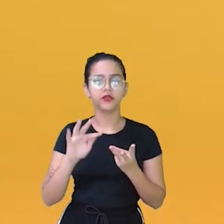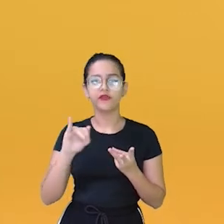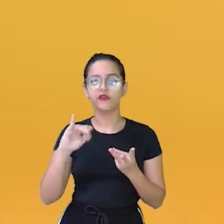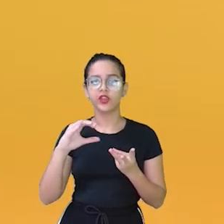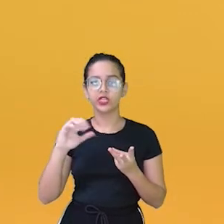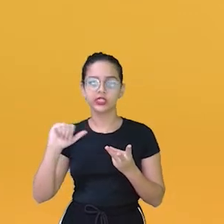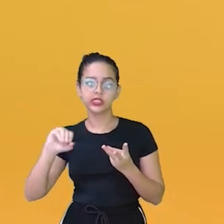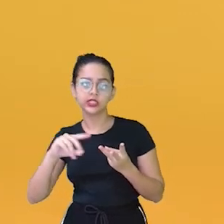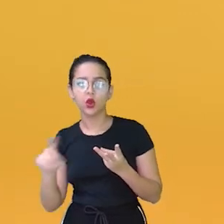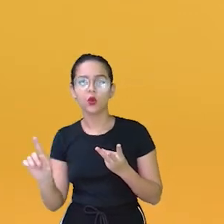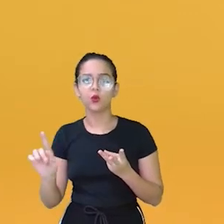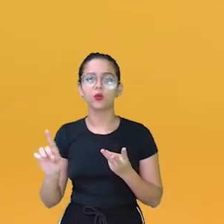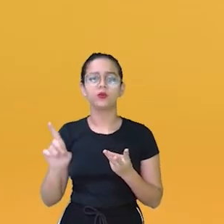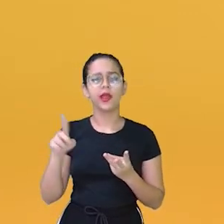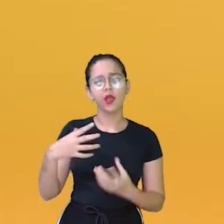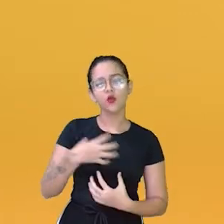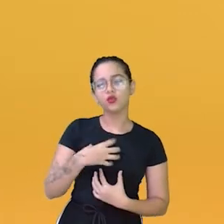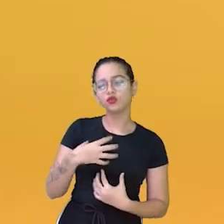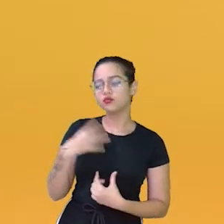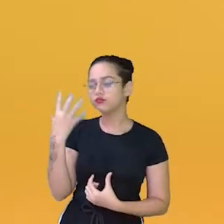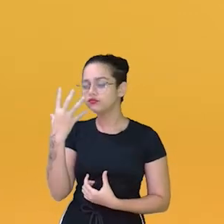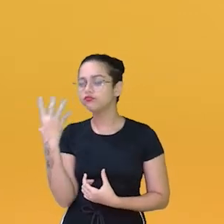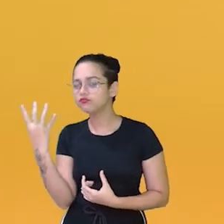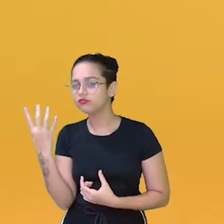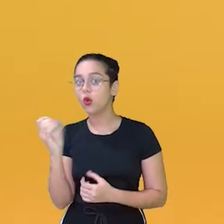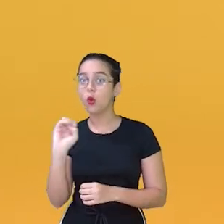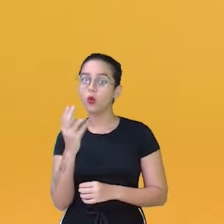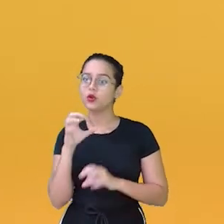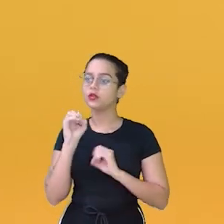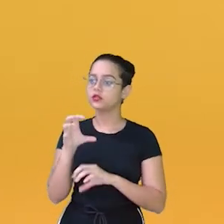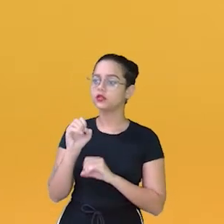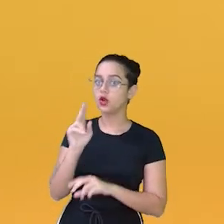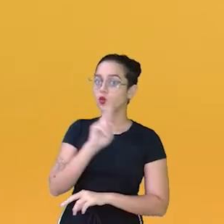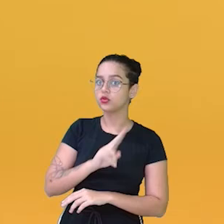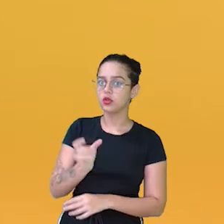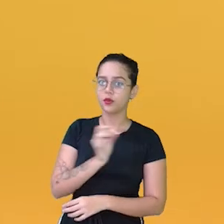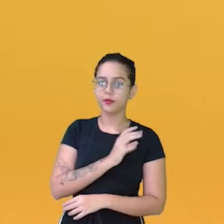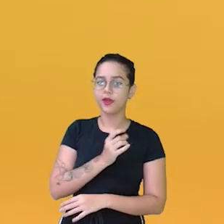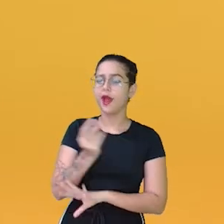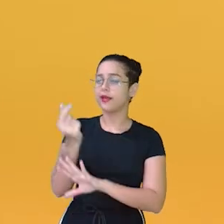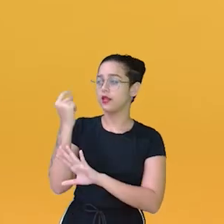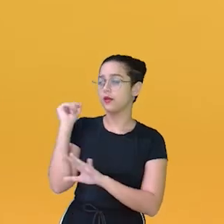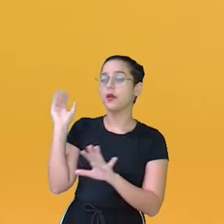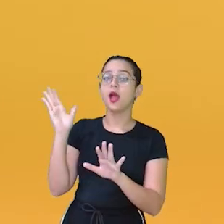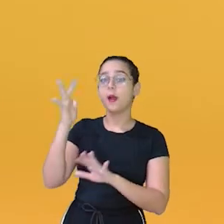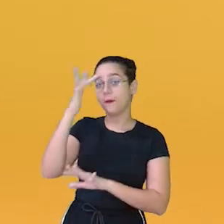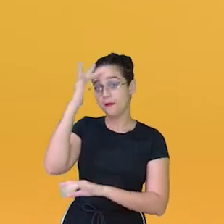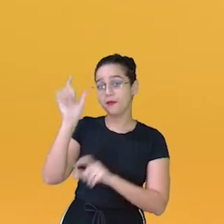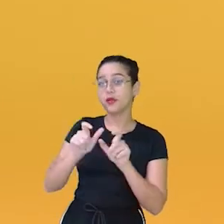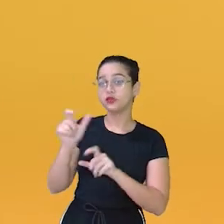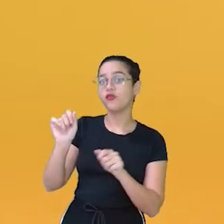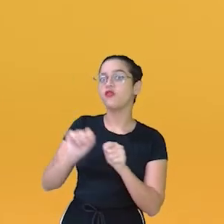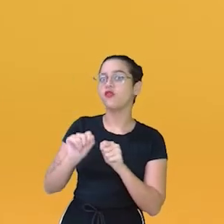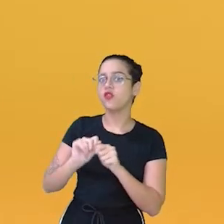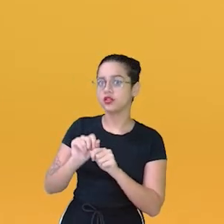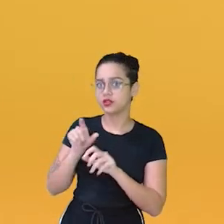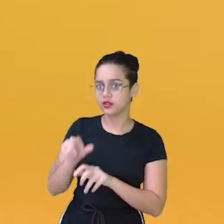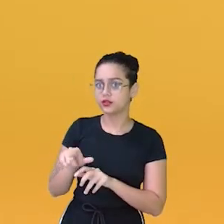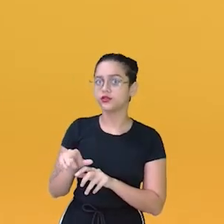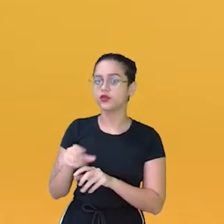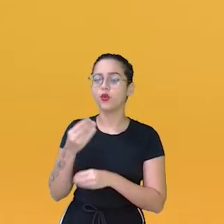ou ensinar através do medo. Antigamente as pessoas faziam muito isso, o ensino através do